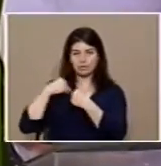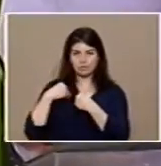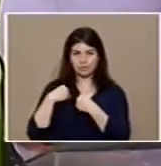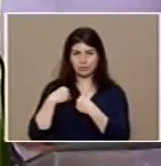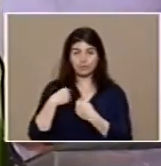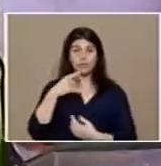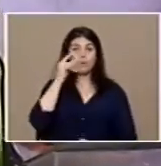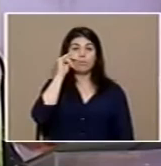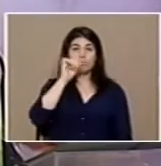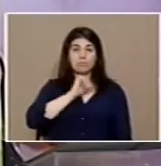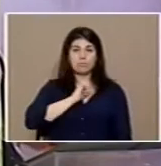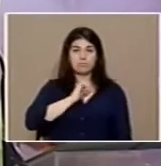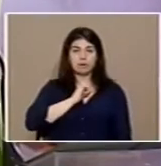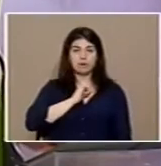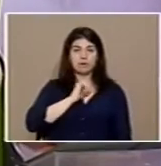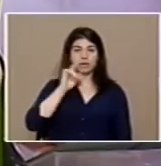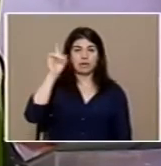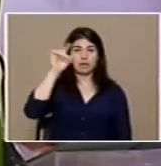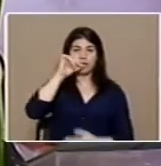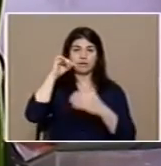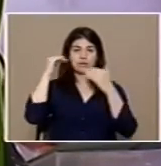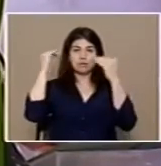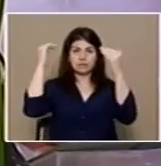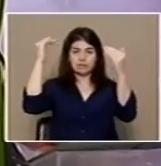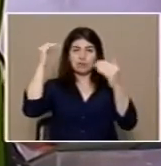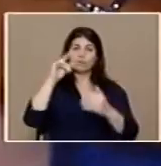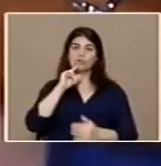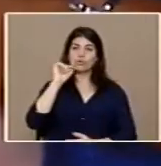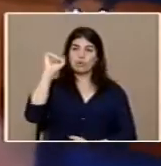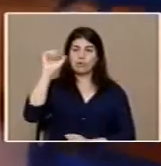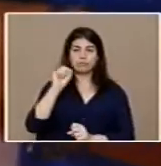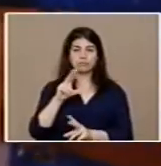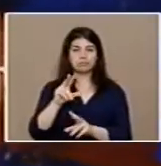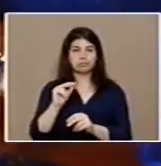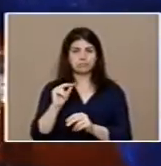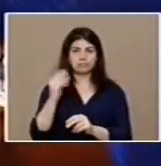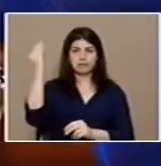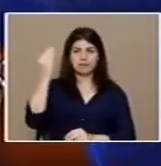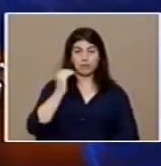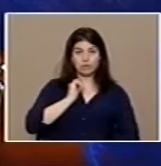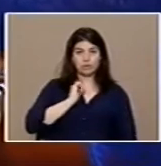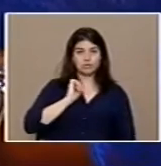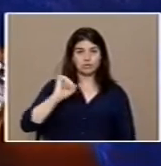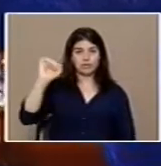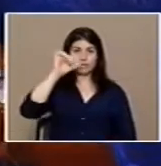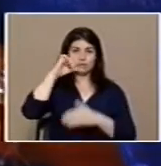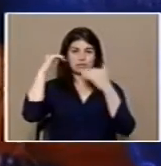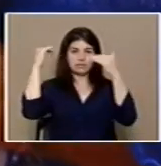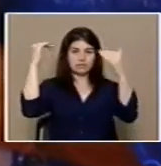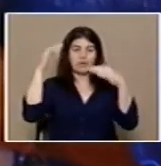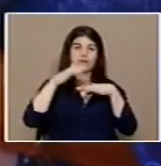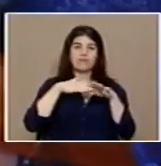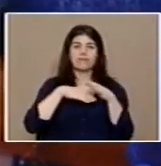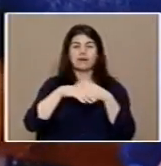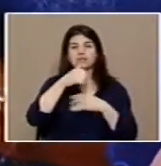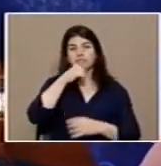que estais nos céus santificado seja o vosso nome venha a nós o vosso reino seja feita